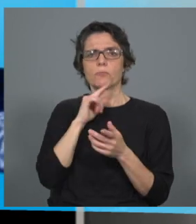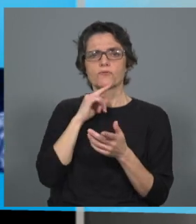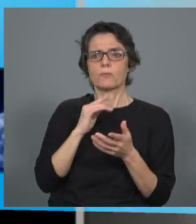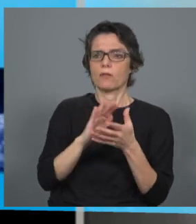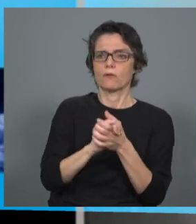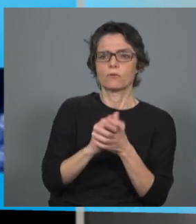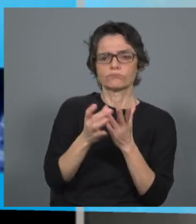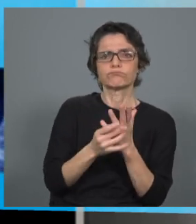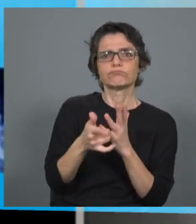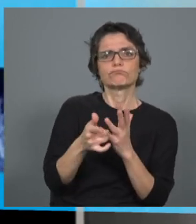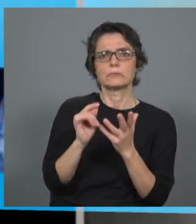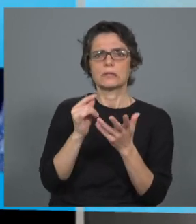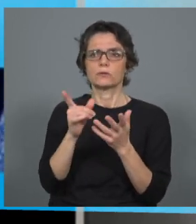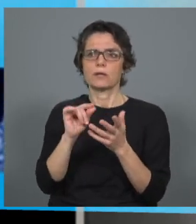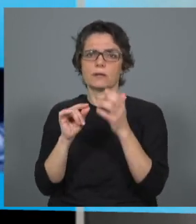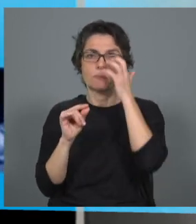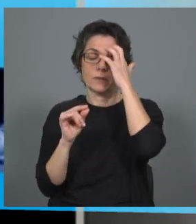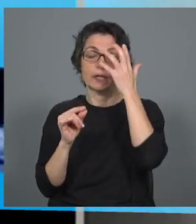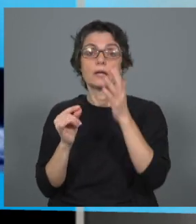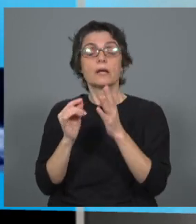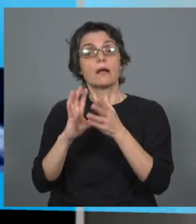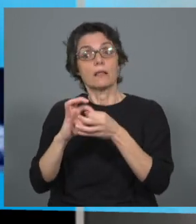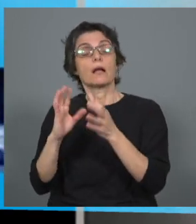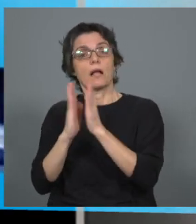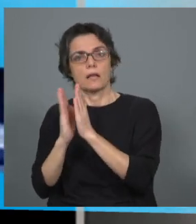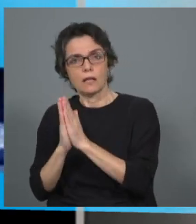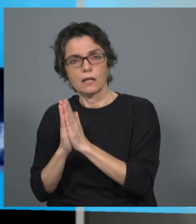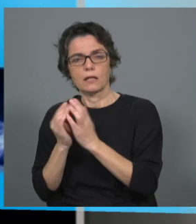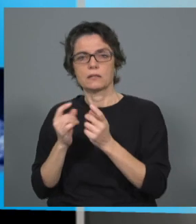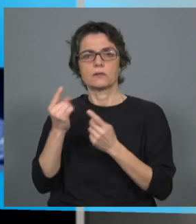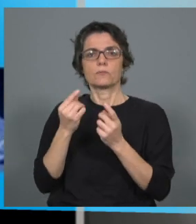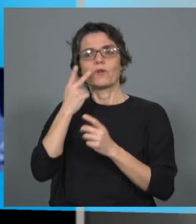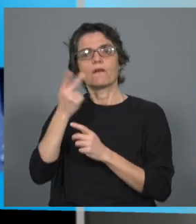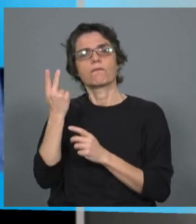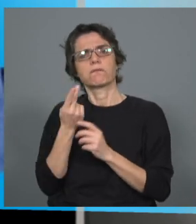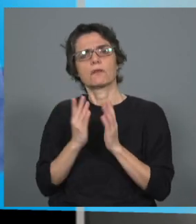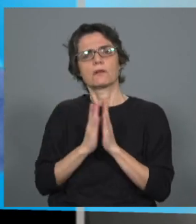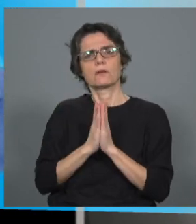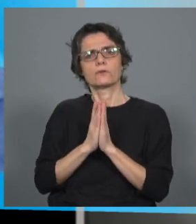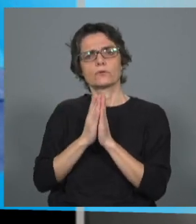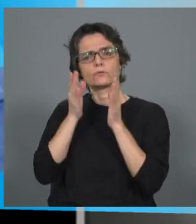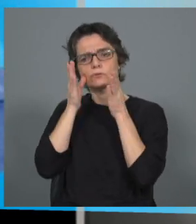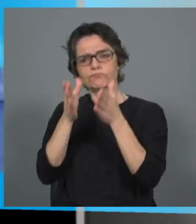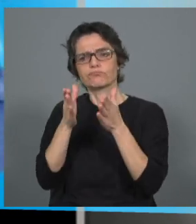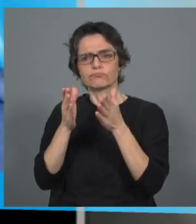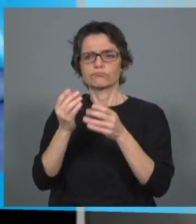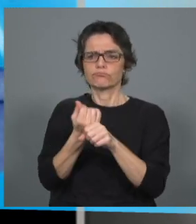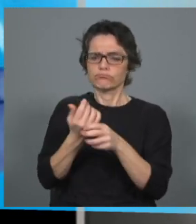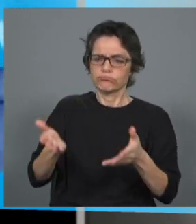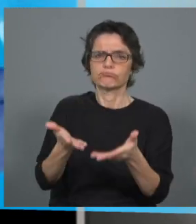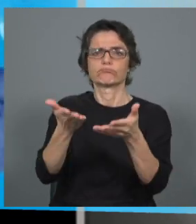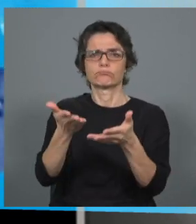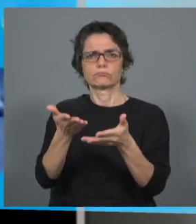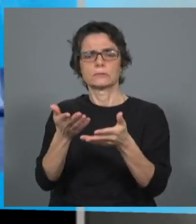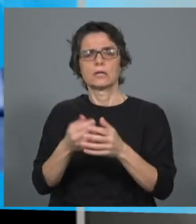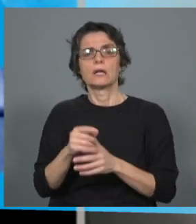vocação missionária, sacerdotal e para a vida religiosa ativa e contemplativa. E estes materiais têm esta bondade de todos